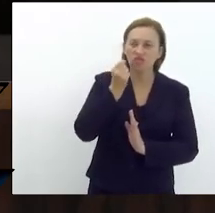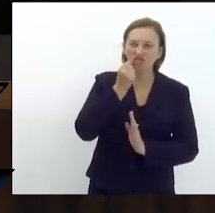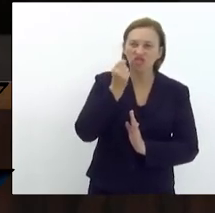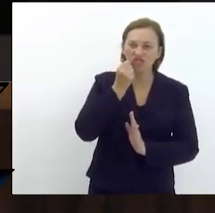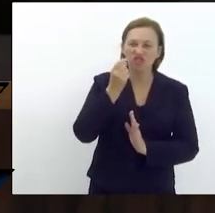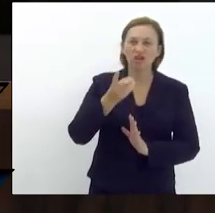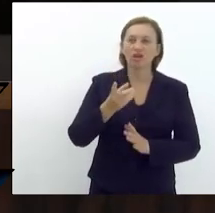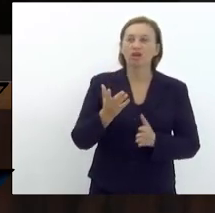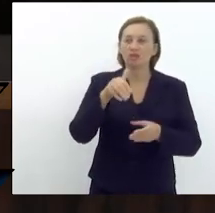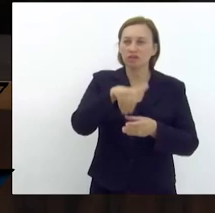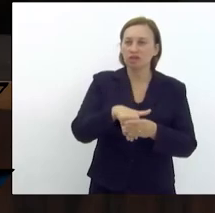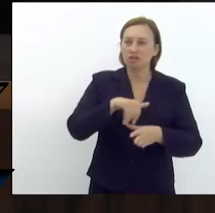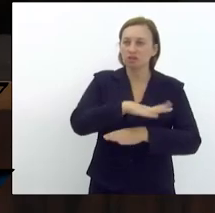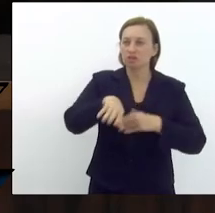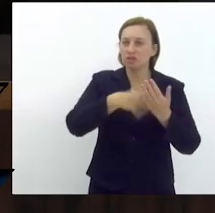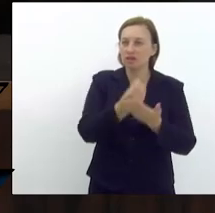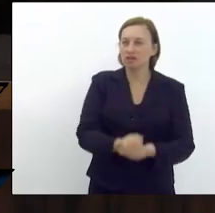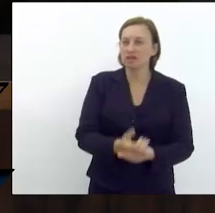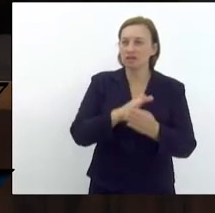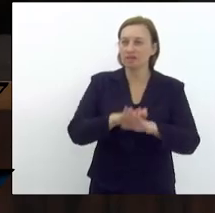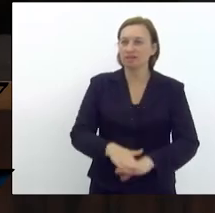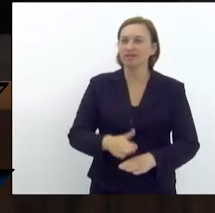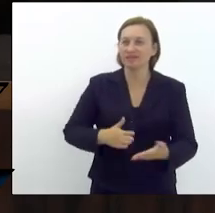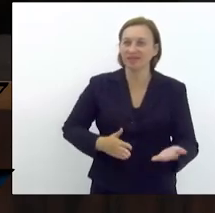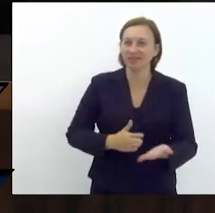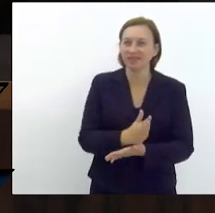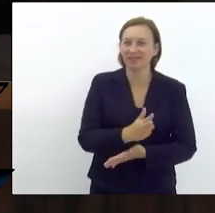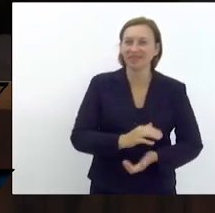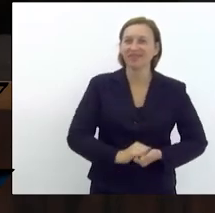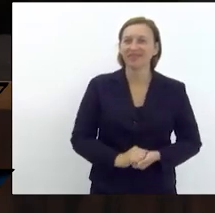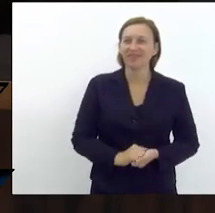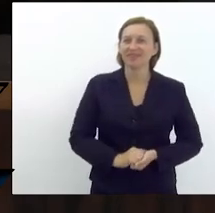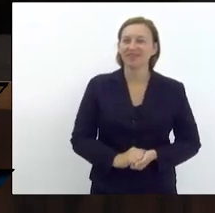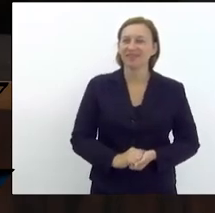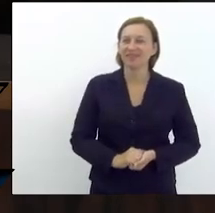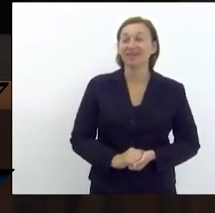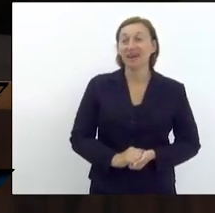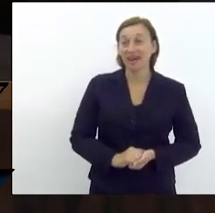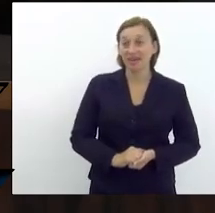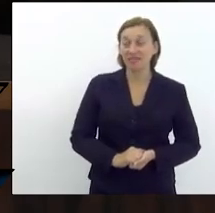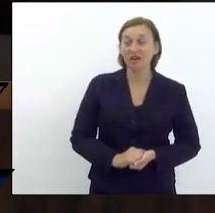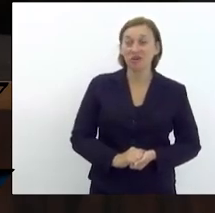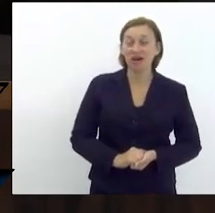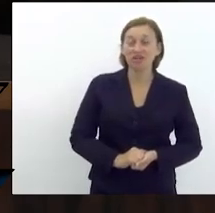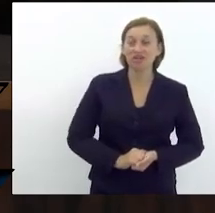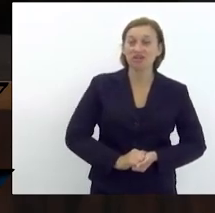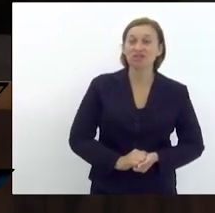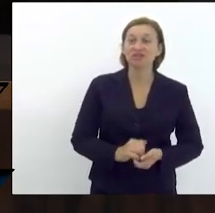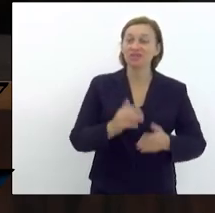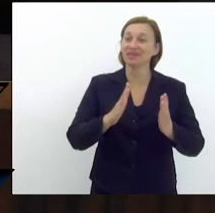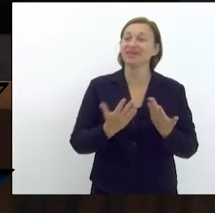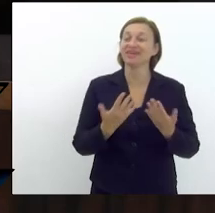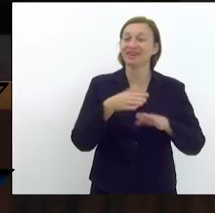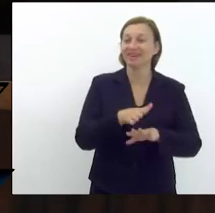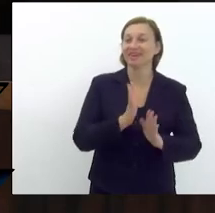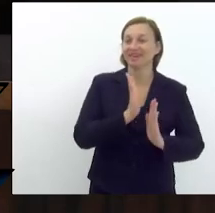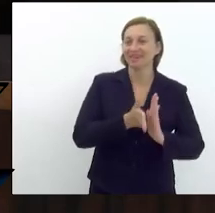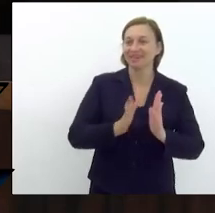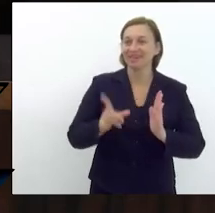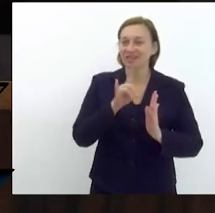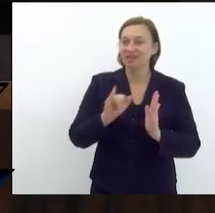em votação sobre os que aprovam permaneça Como estão aprovado requerimento de inclusão na ordem do dia projeto